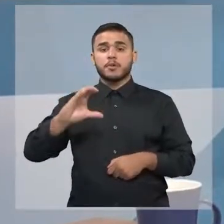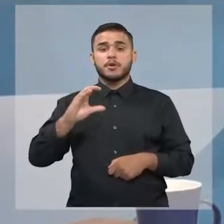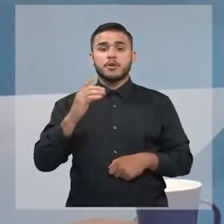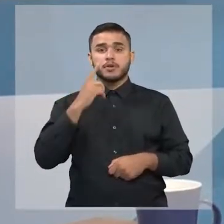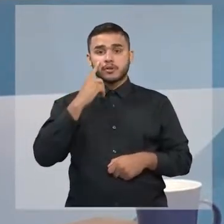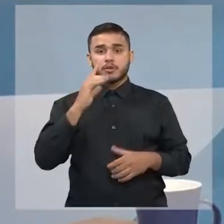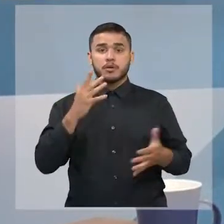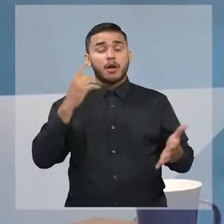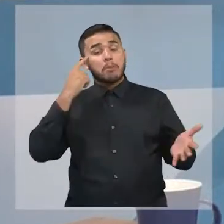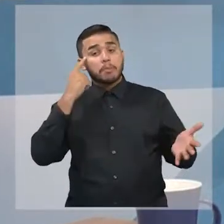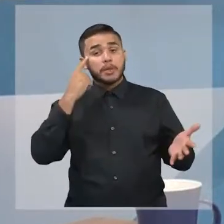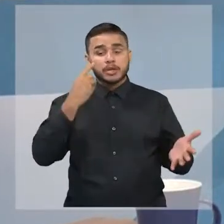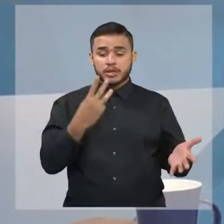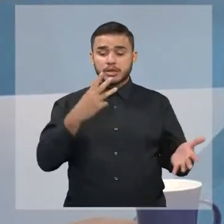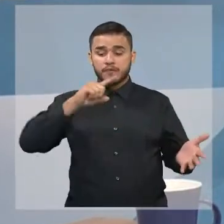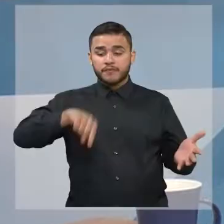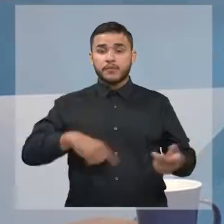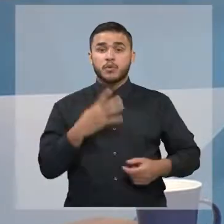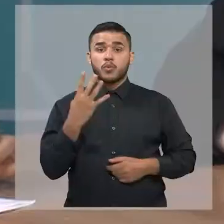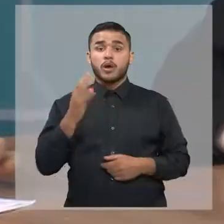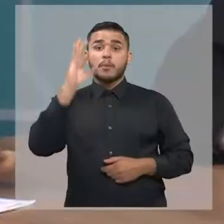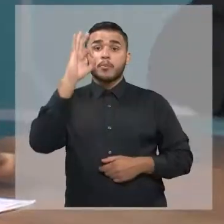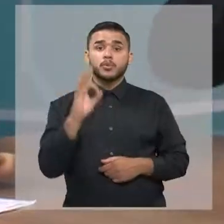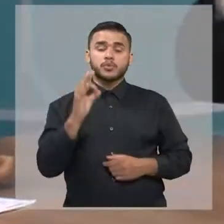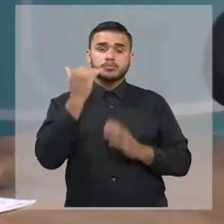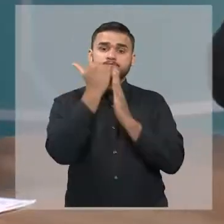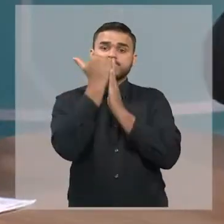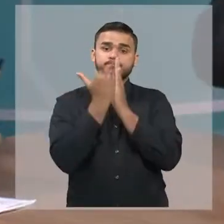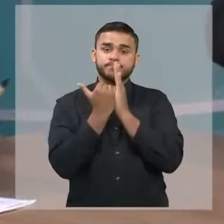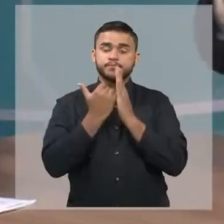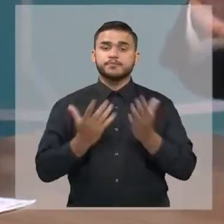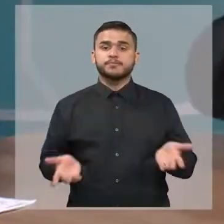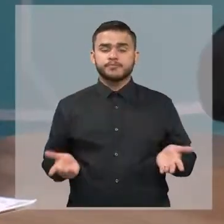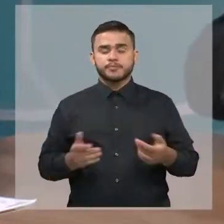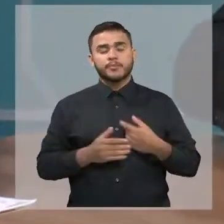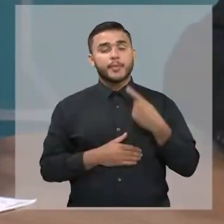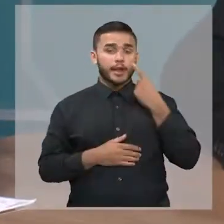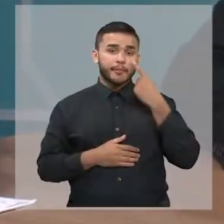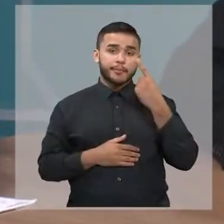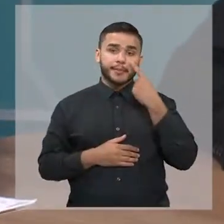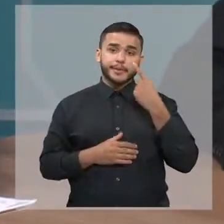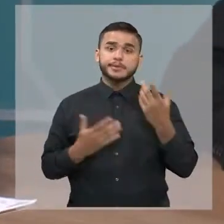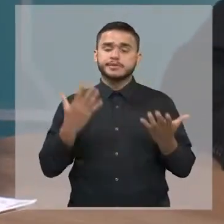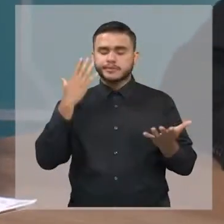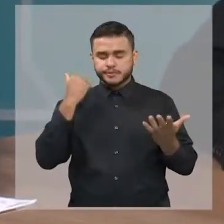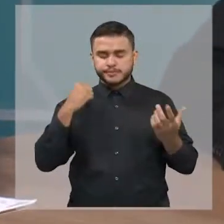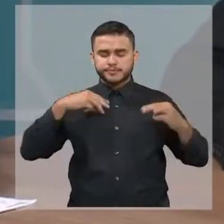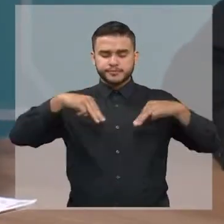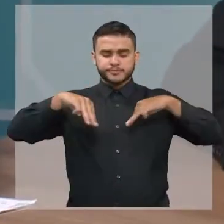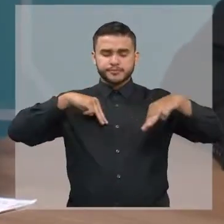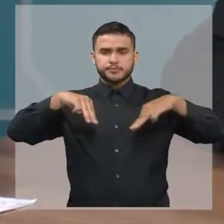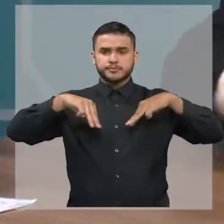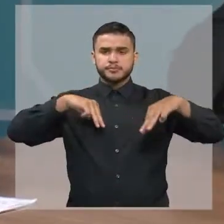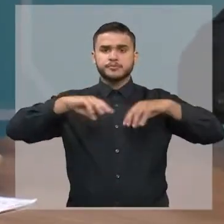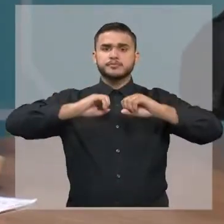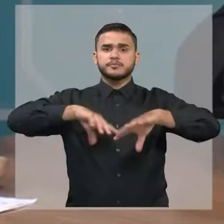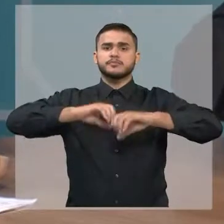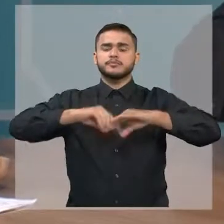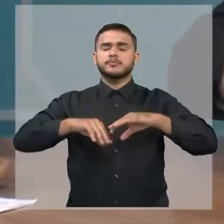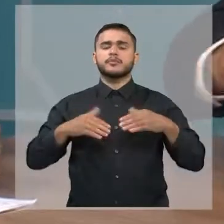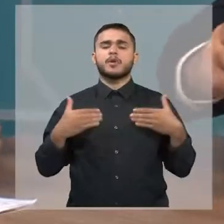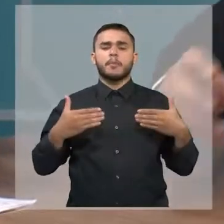de 3,4%. Aquela dramatização que o ministro da Educação fez